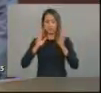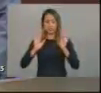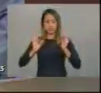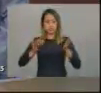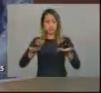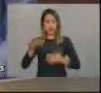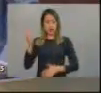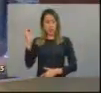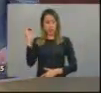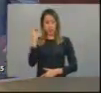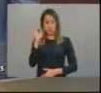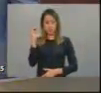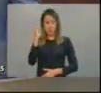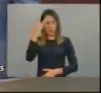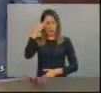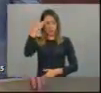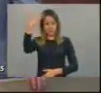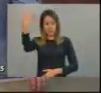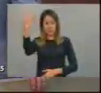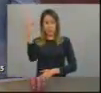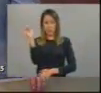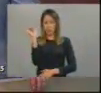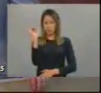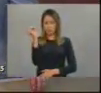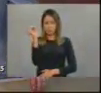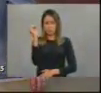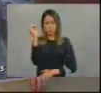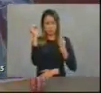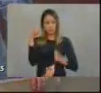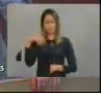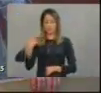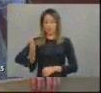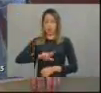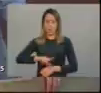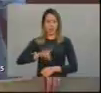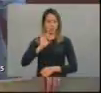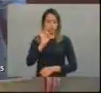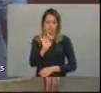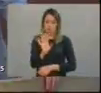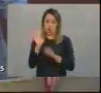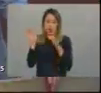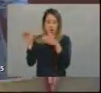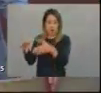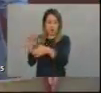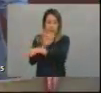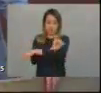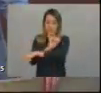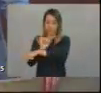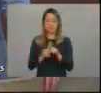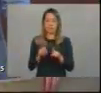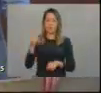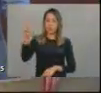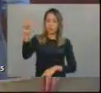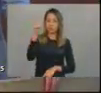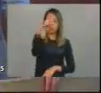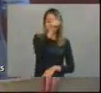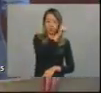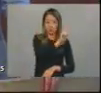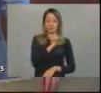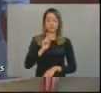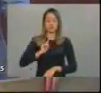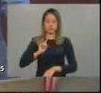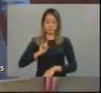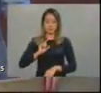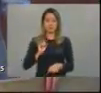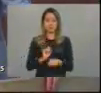queria externar uma preocupação que não é apenas da região Centro Sul Mas também de outras regiões que